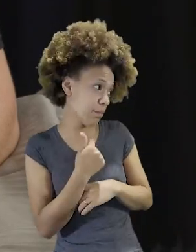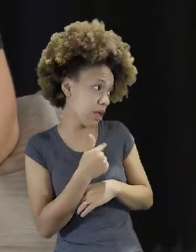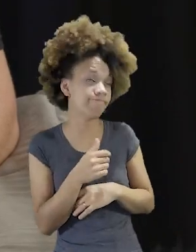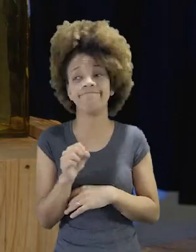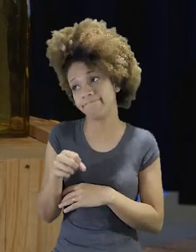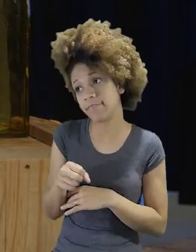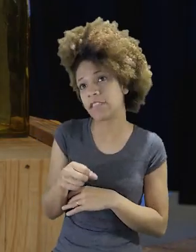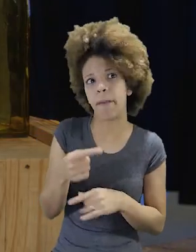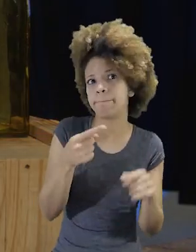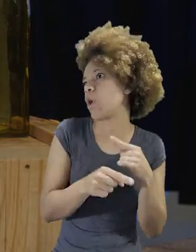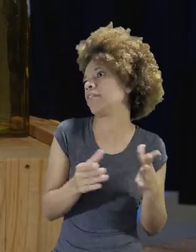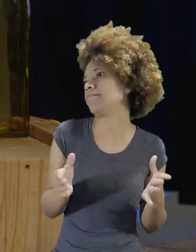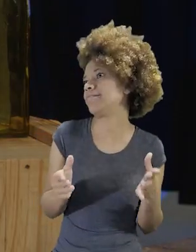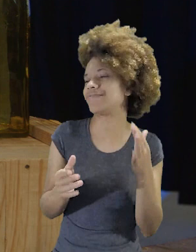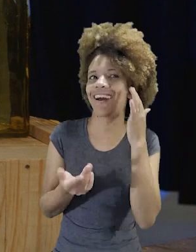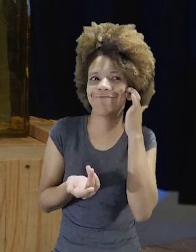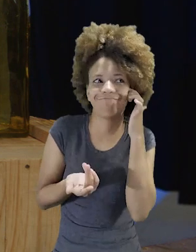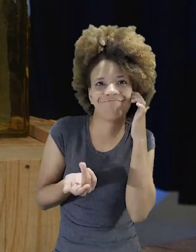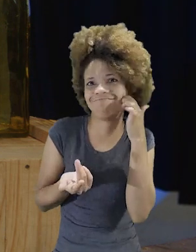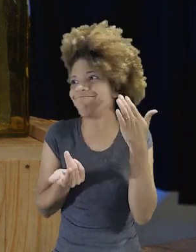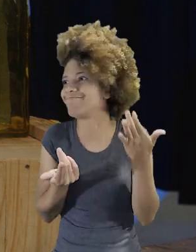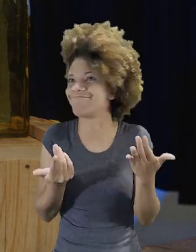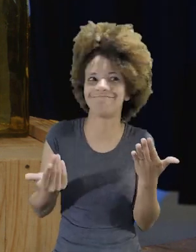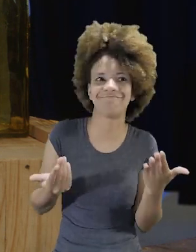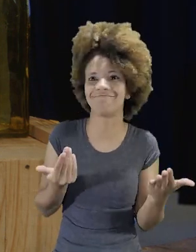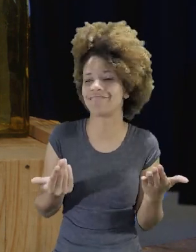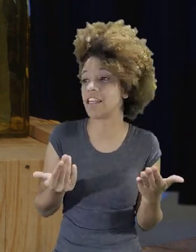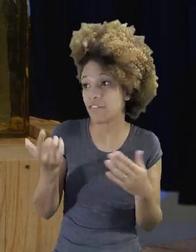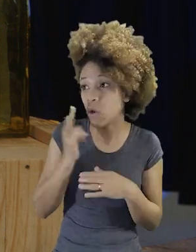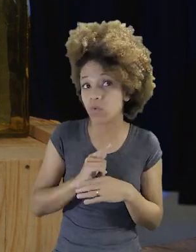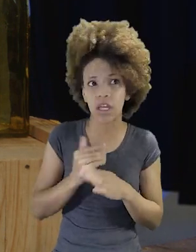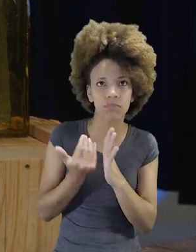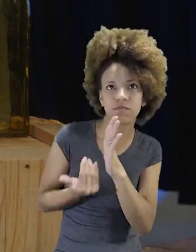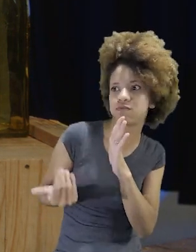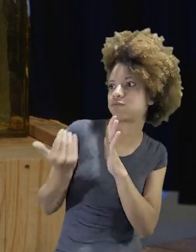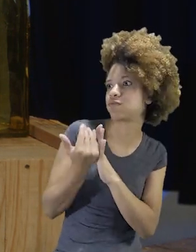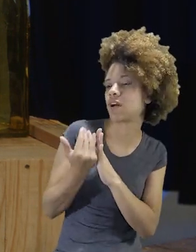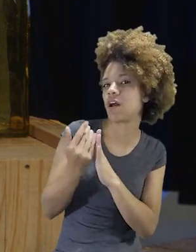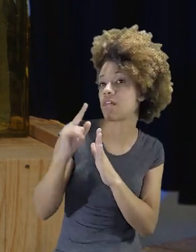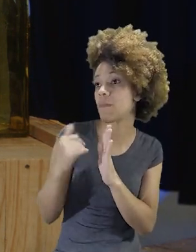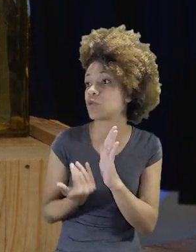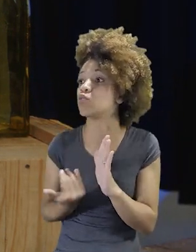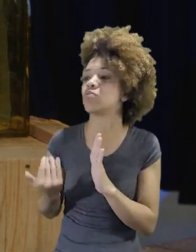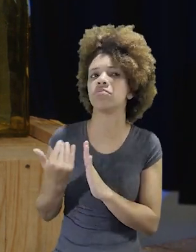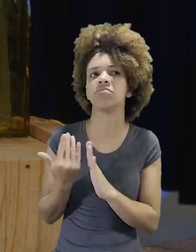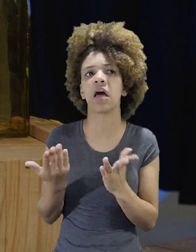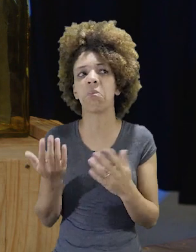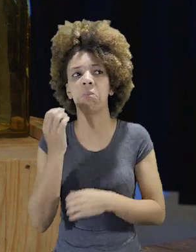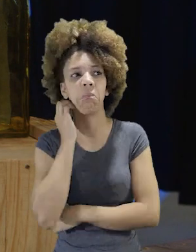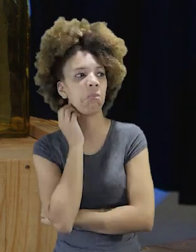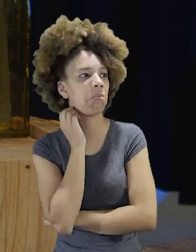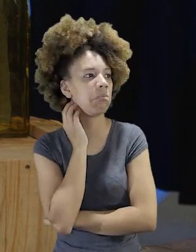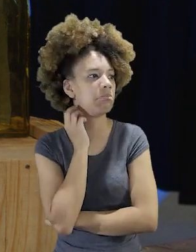e é é você aí bom aí você você consegue jogar isso lá em cima e depois